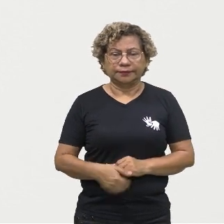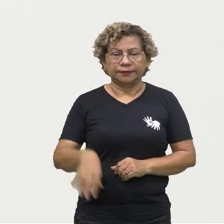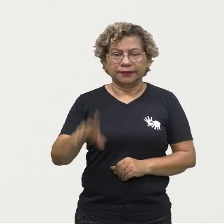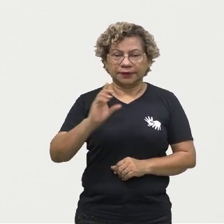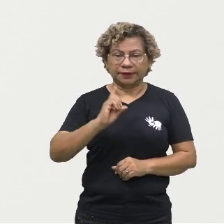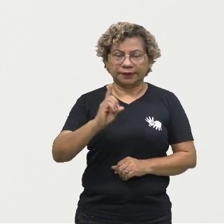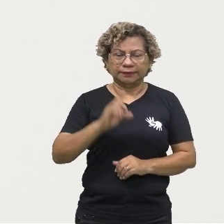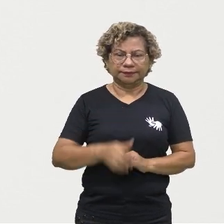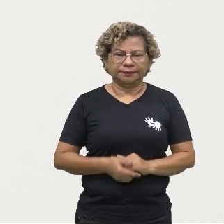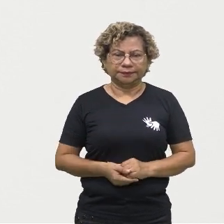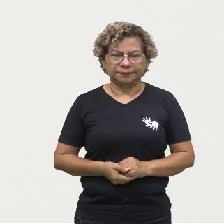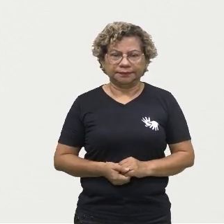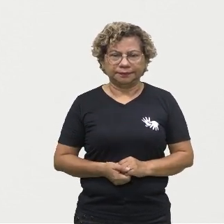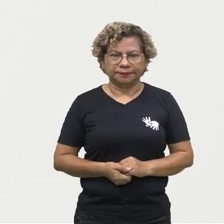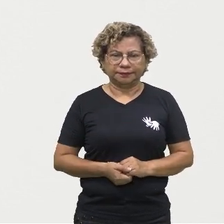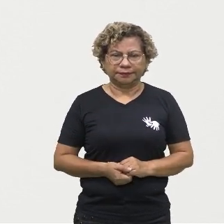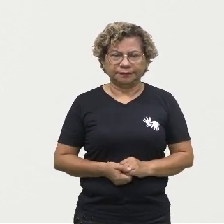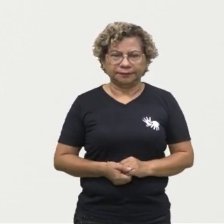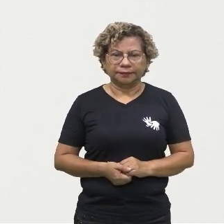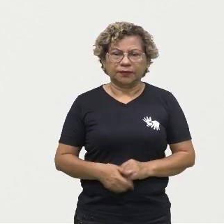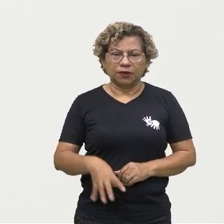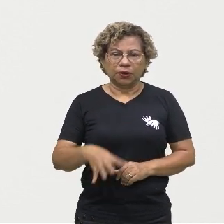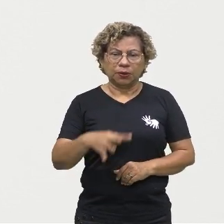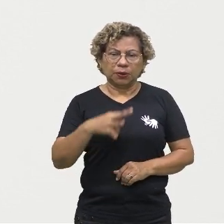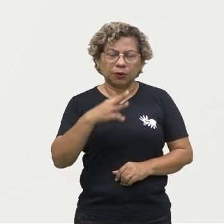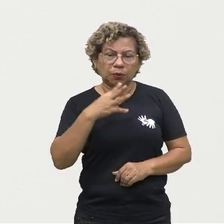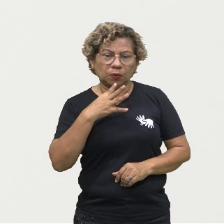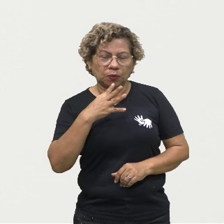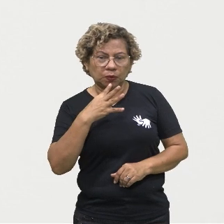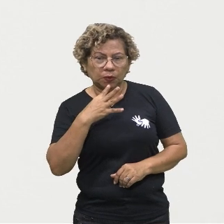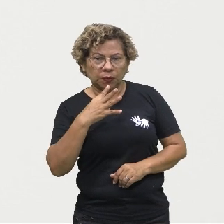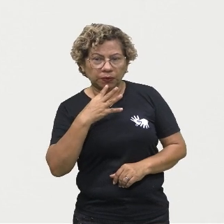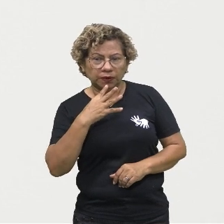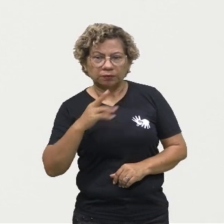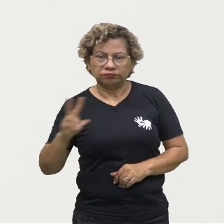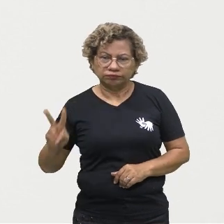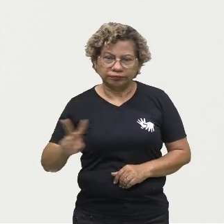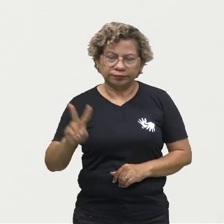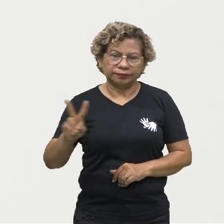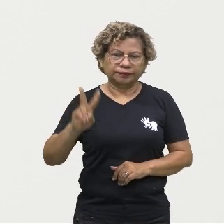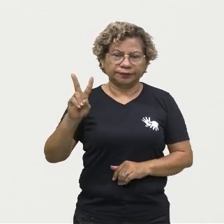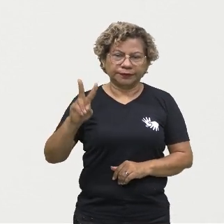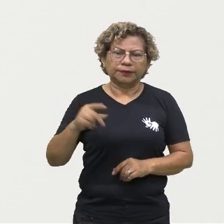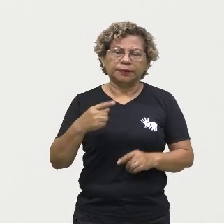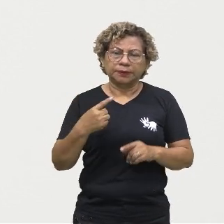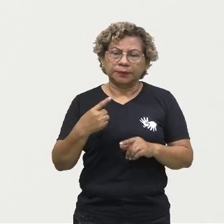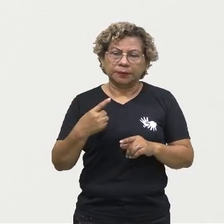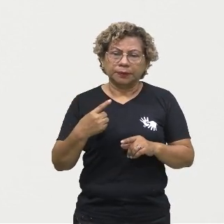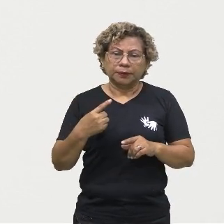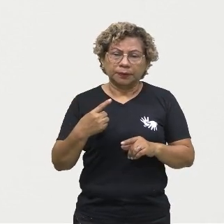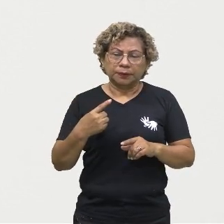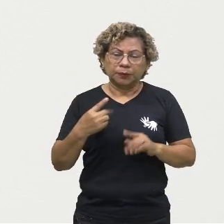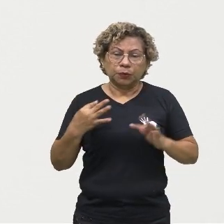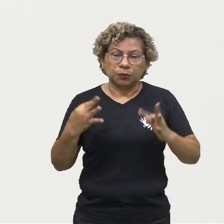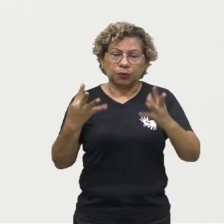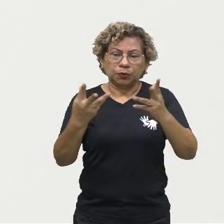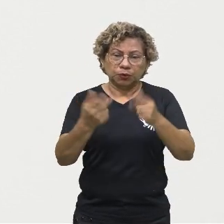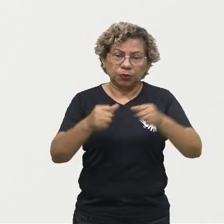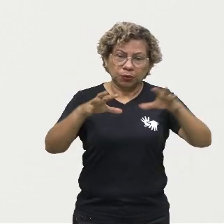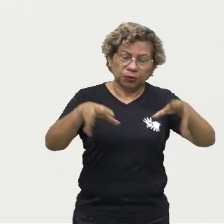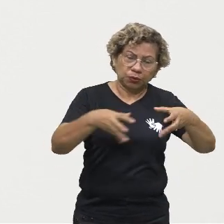a última, que é reconhecido e validado por todo o